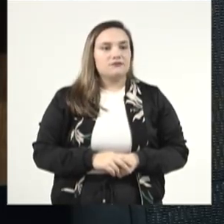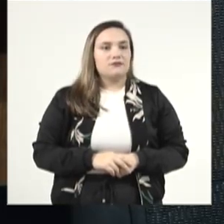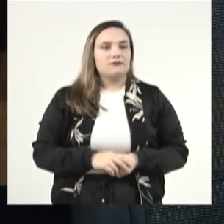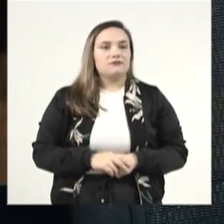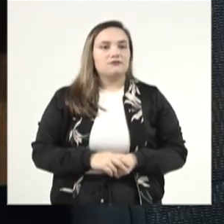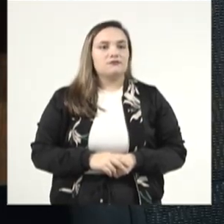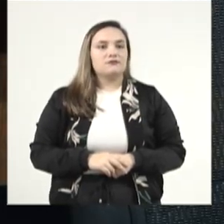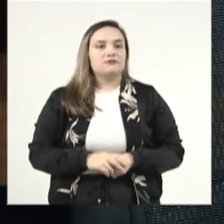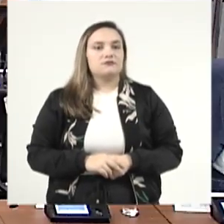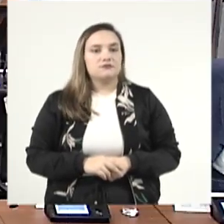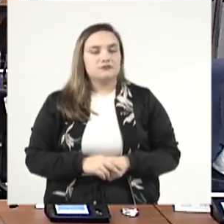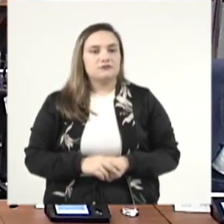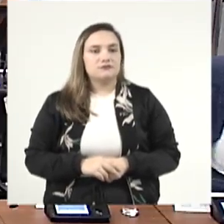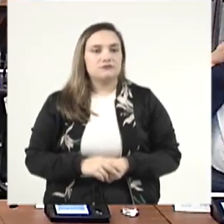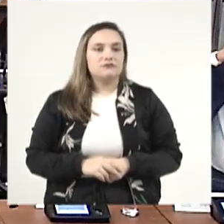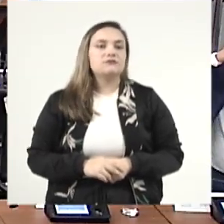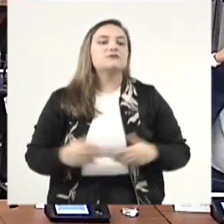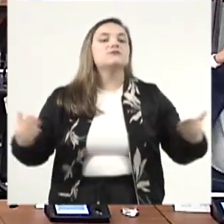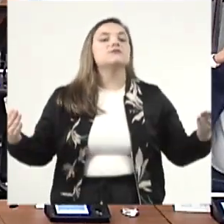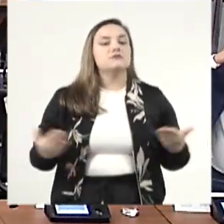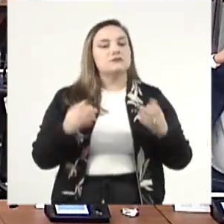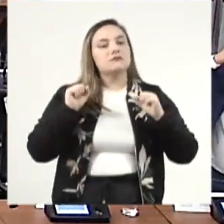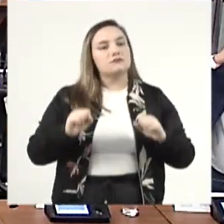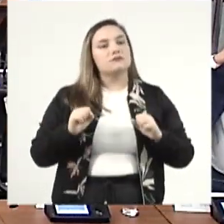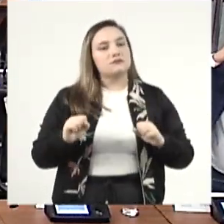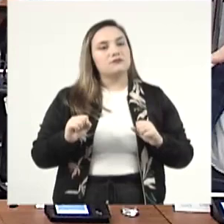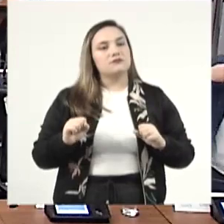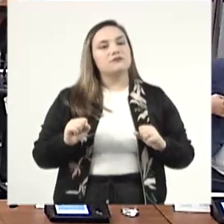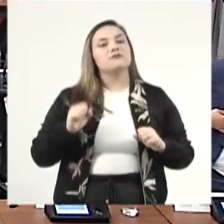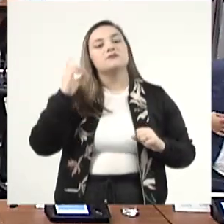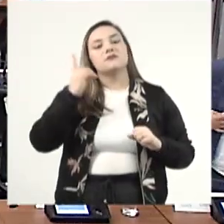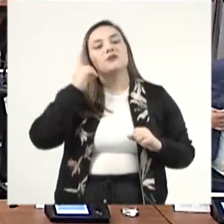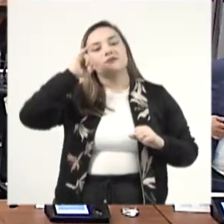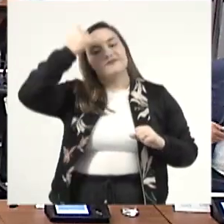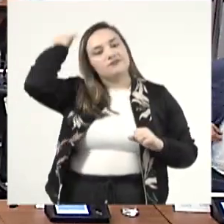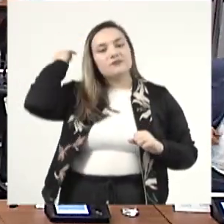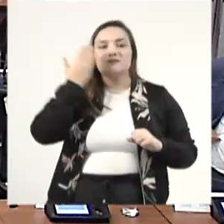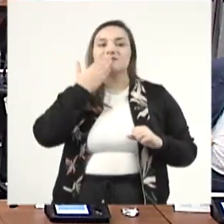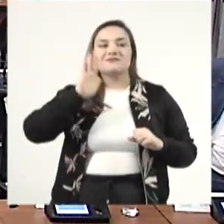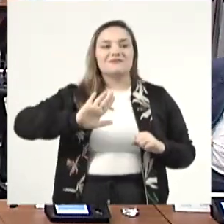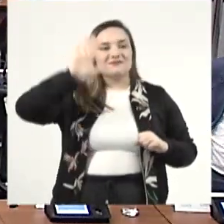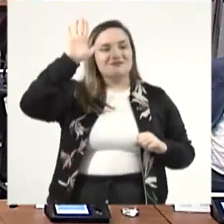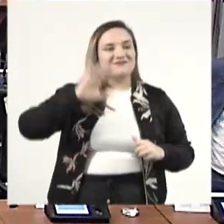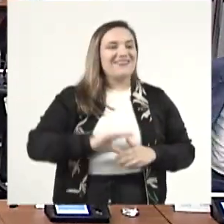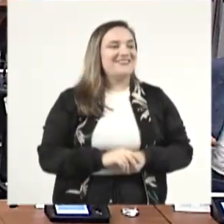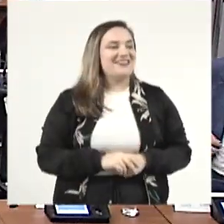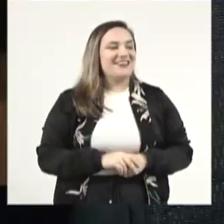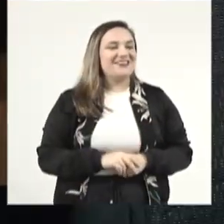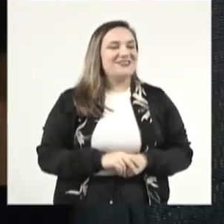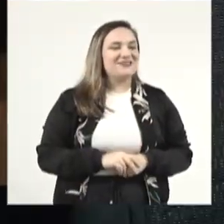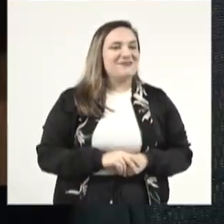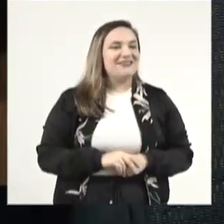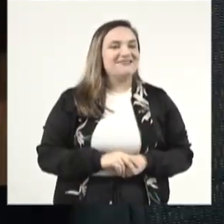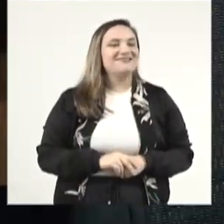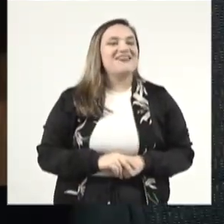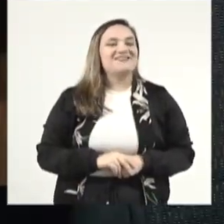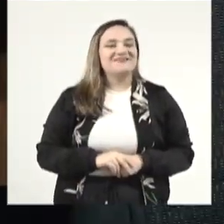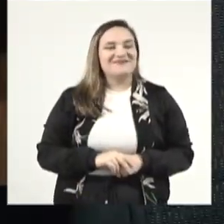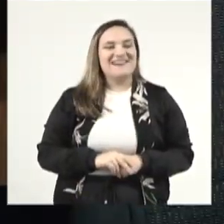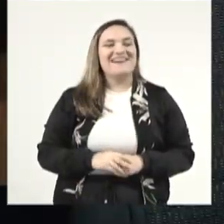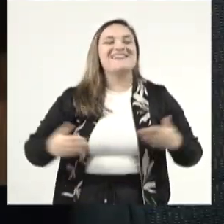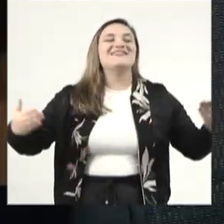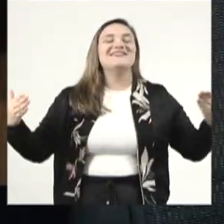presidente. Pela ordem, deputado Zé, não, deputado Júnior. Senhor presidente, apenas